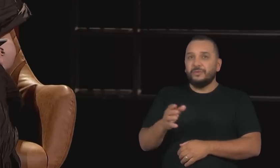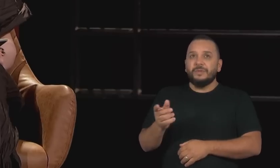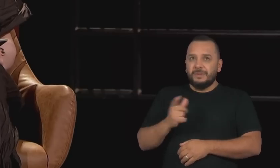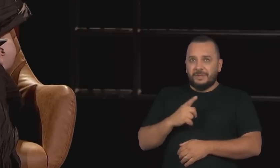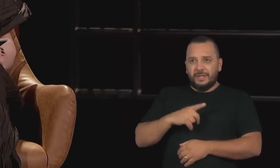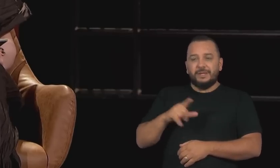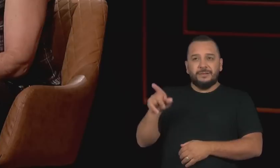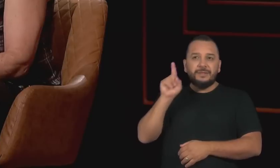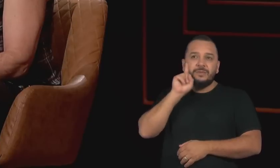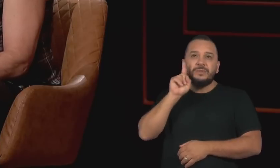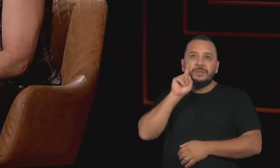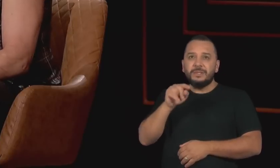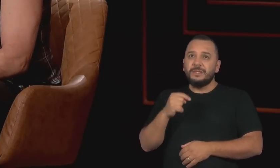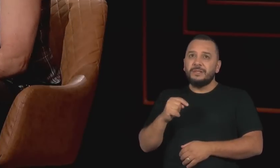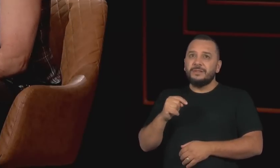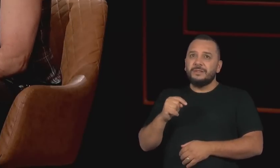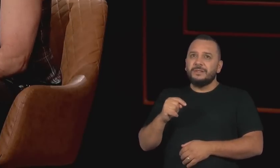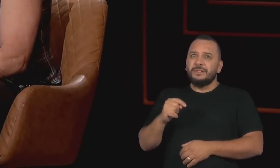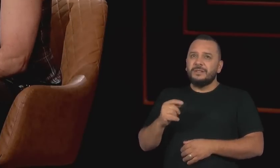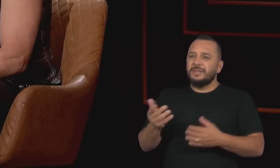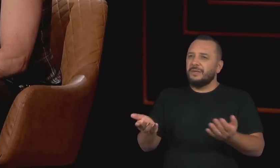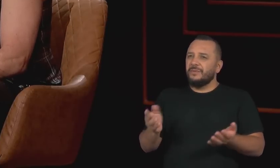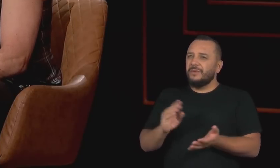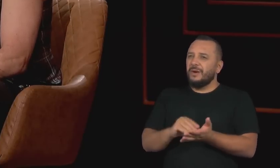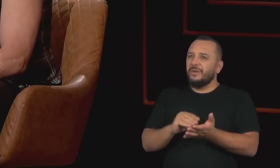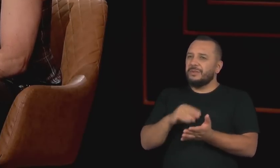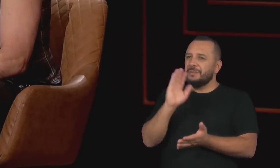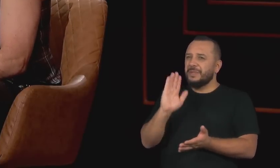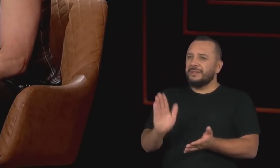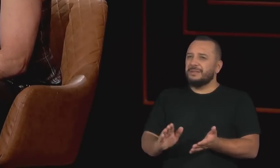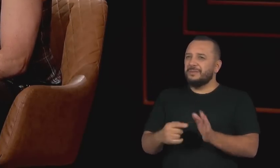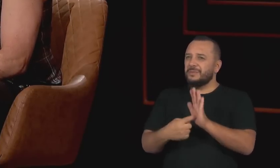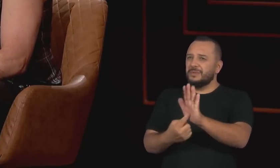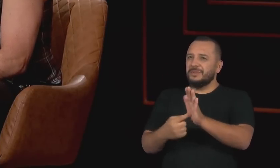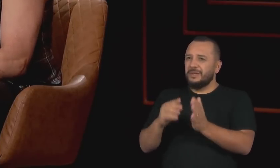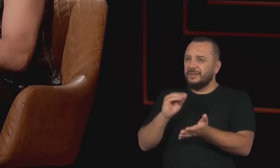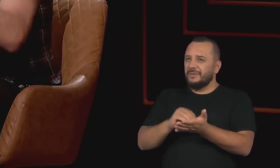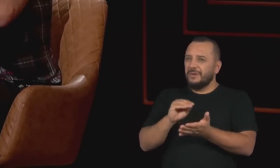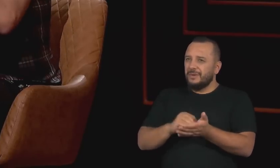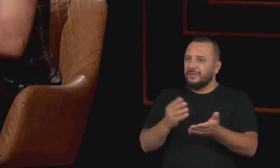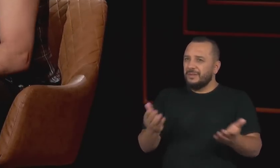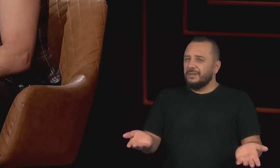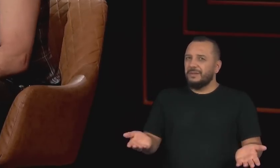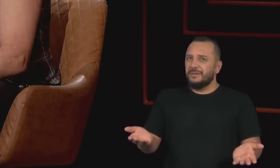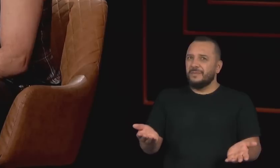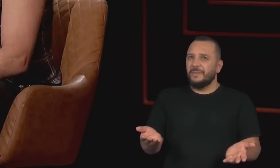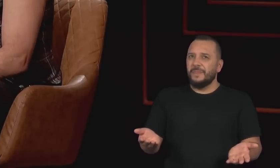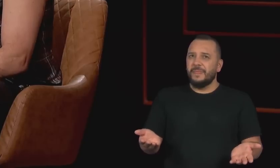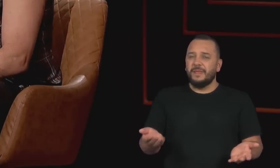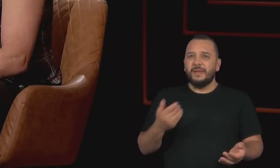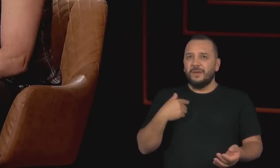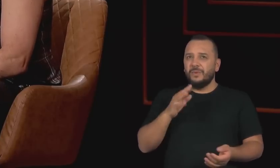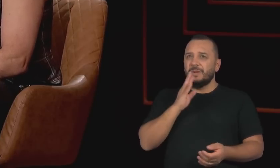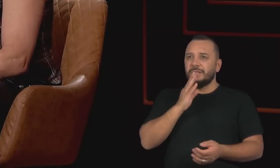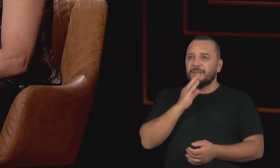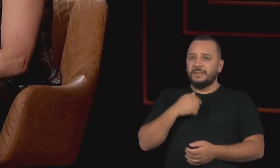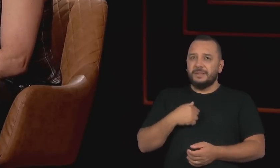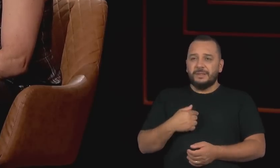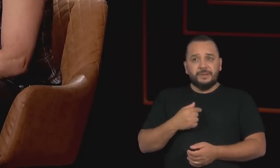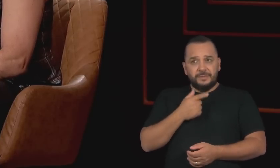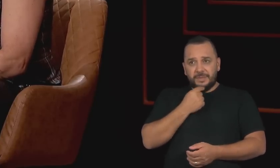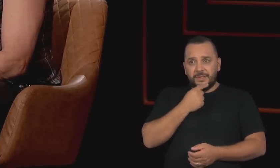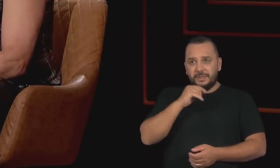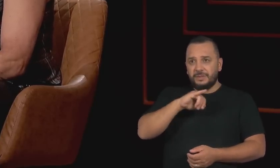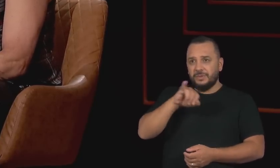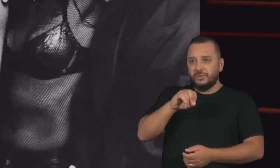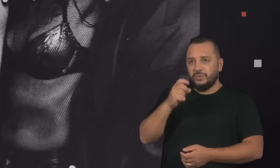Estados Unidos, ninguém estava fazendo nada do Brasil. Eu tenho que fazer uma coisa do Brasil. E aí, eu conheci um moleque, chamava João